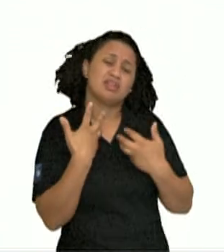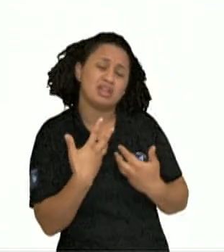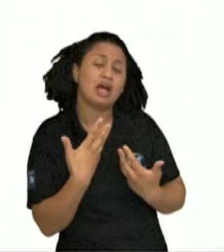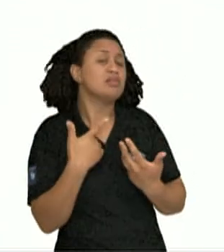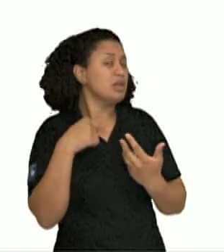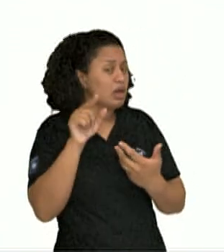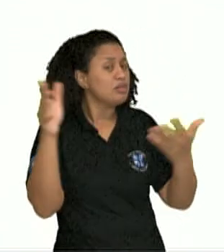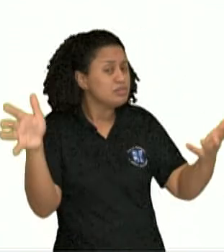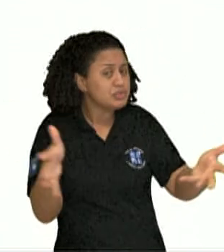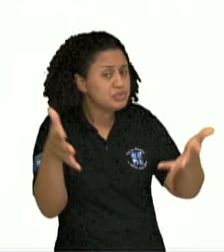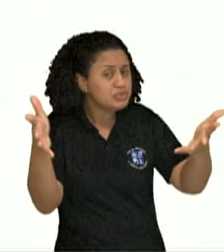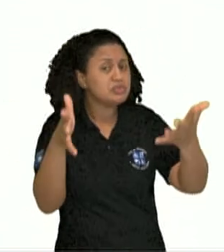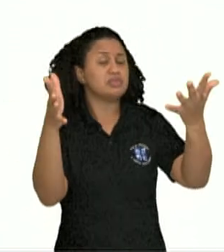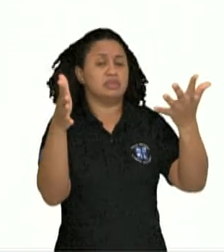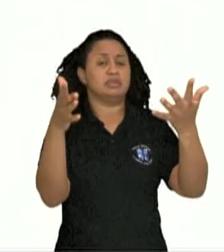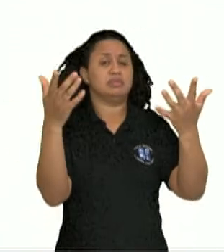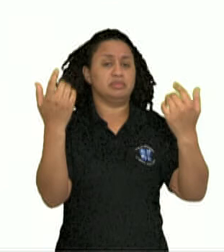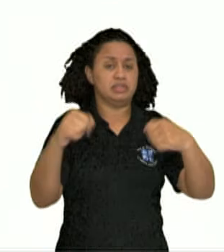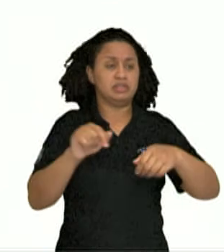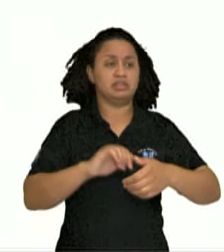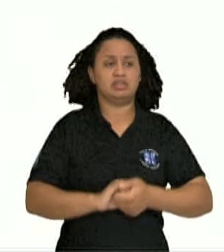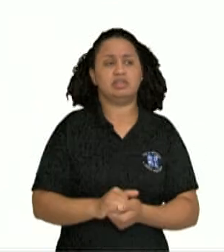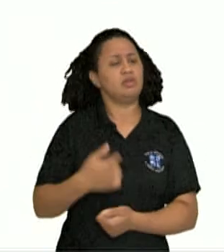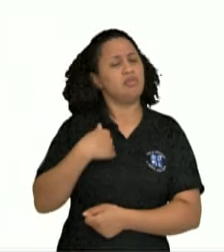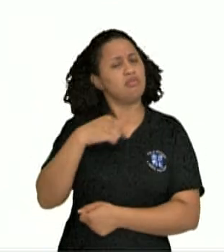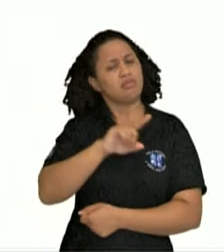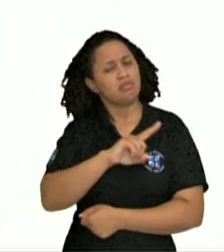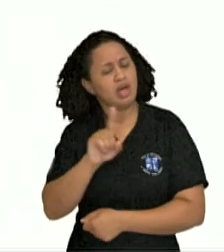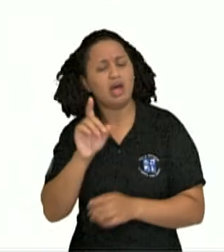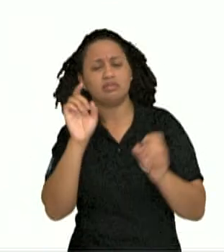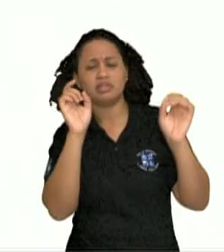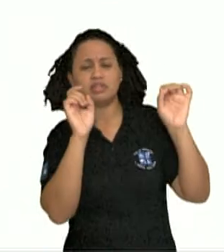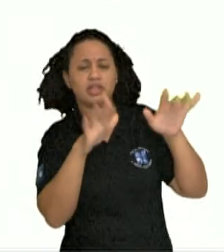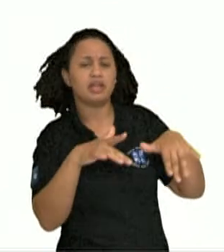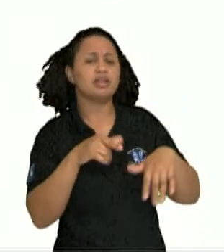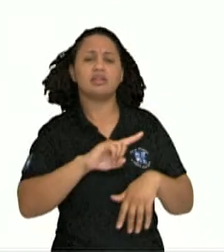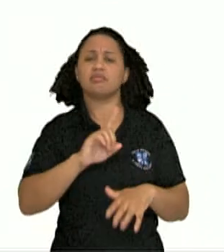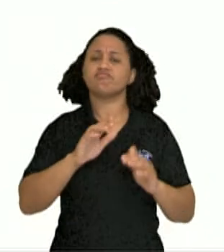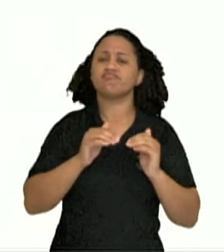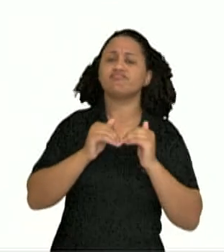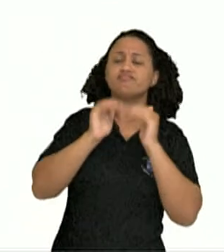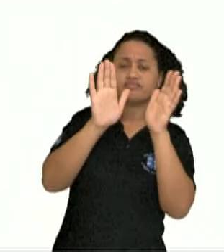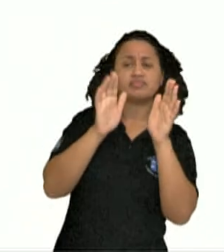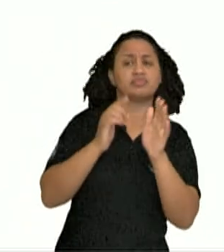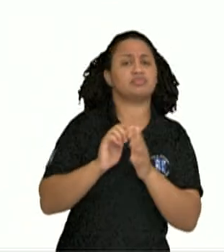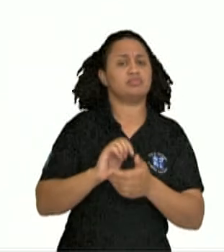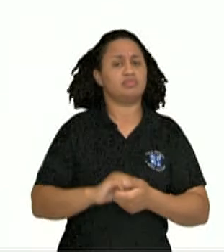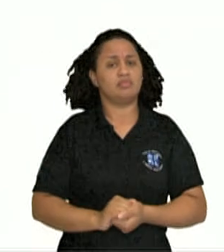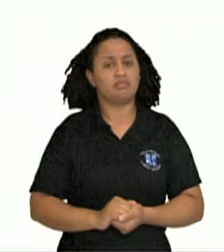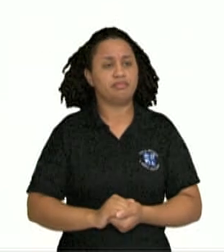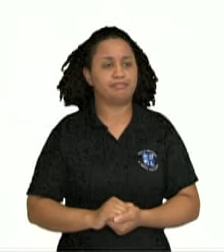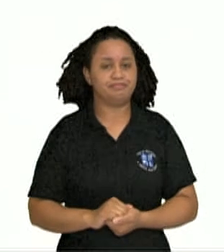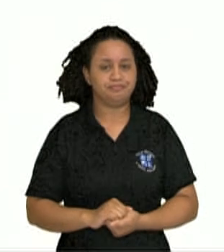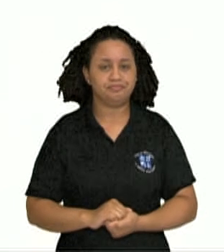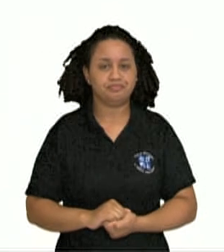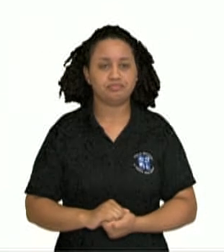no imperativo negativo, não faça isso, não se renda frente a seus inimigos e suas